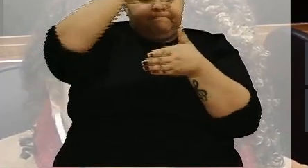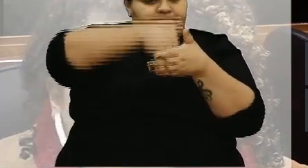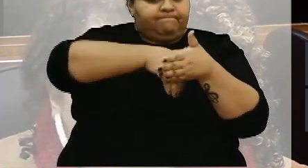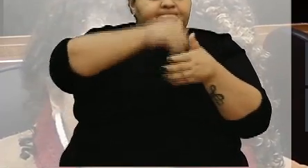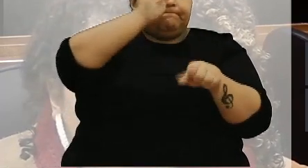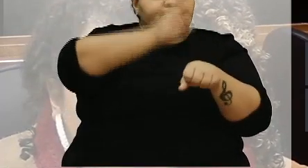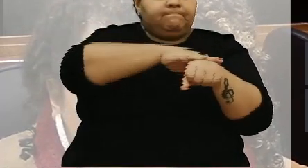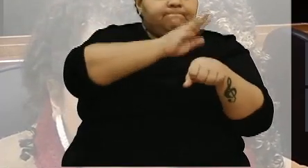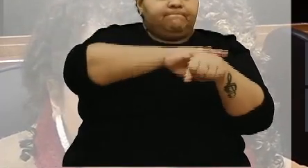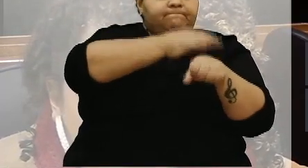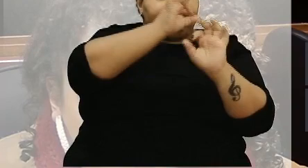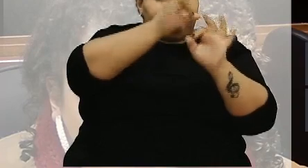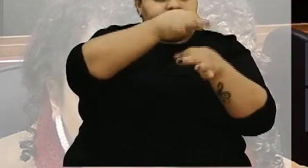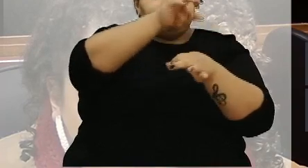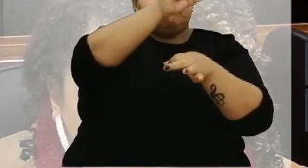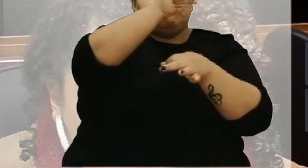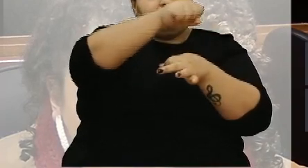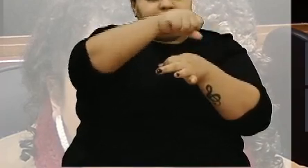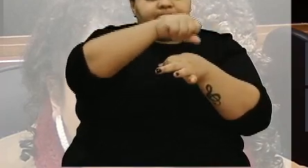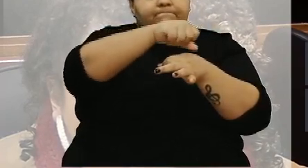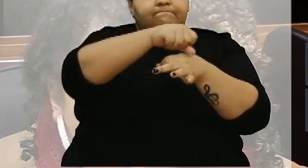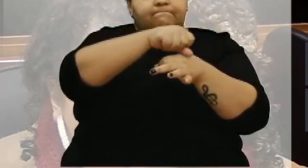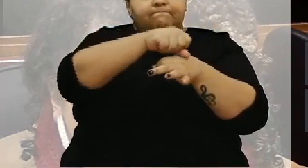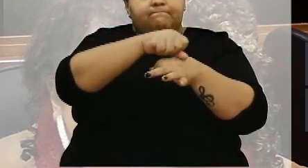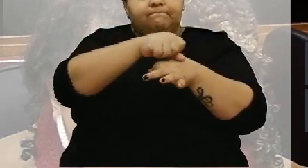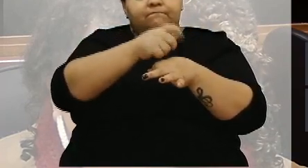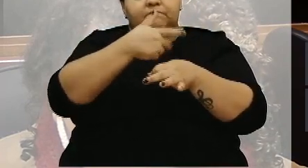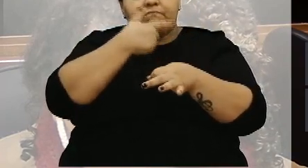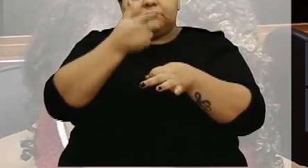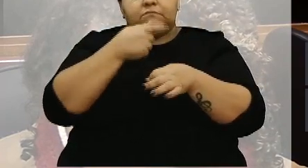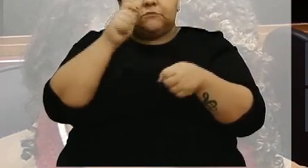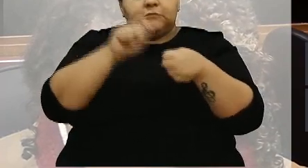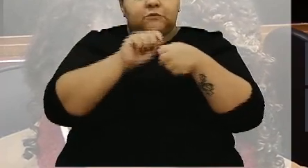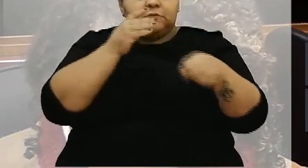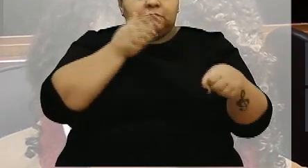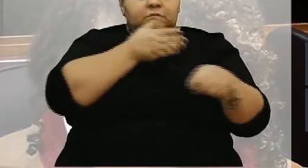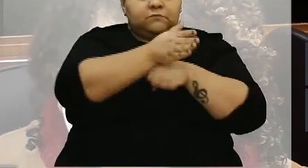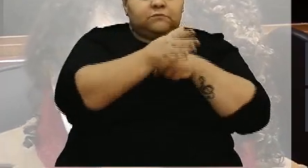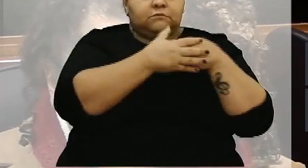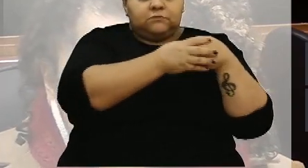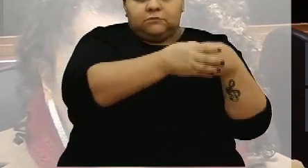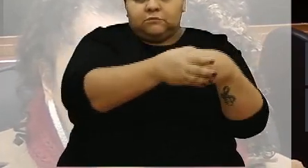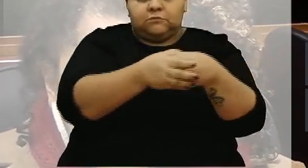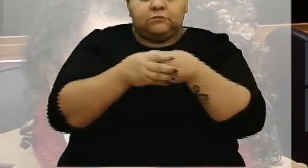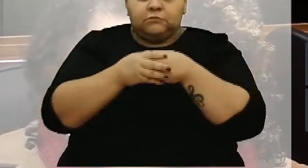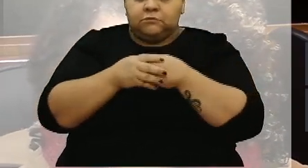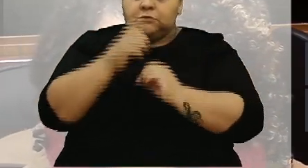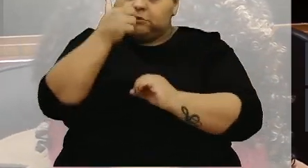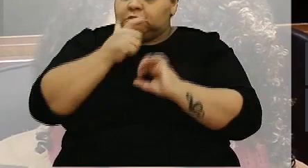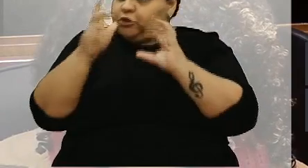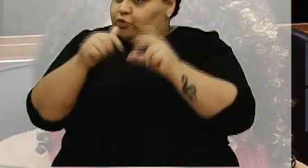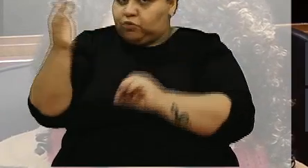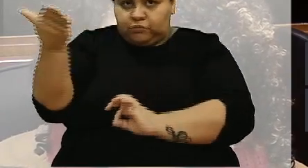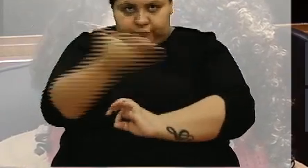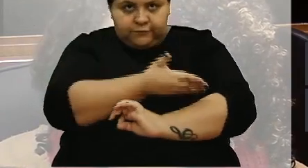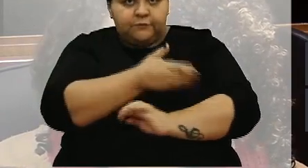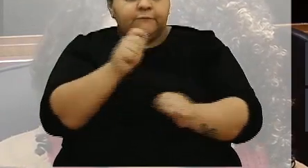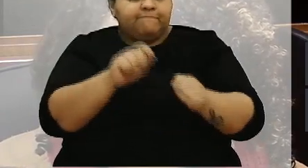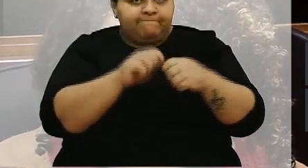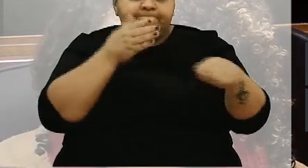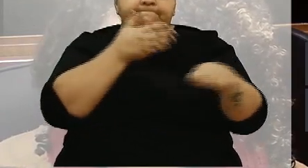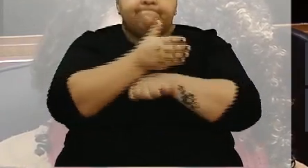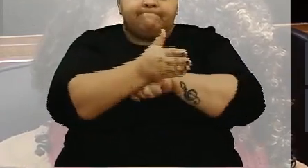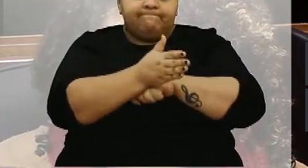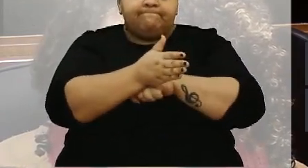momento oportuno é sim, e já de antemão digo que eu quero fazer parte dessa frente parlamentar. Aliás, acho que todos os colegas vão fazer parte,